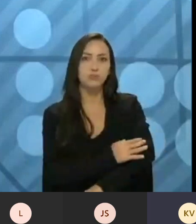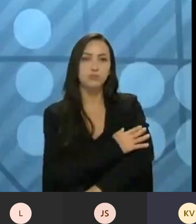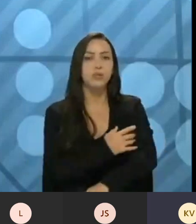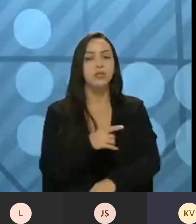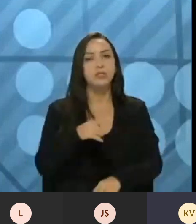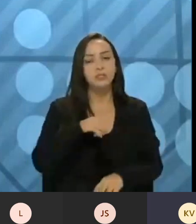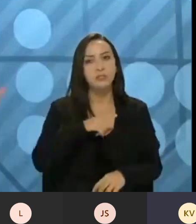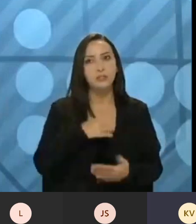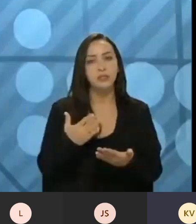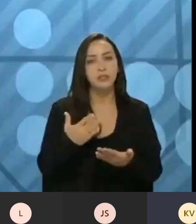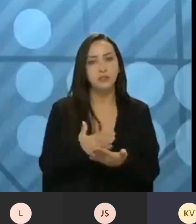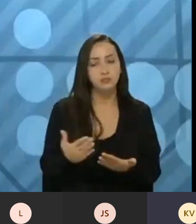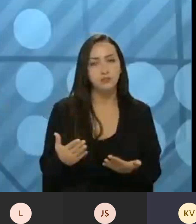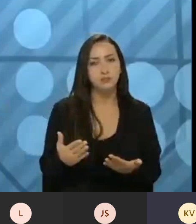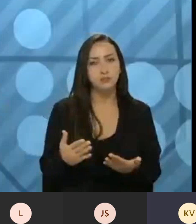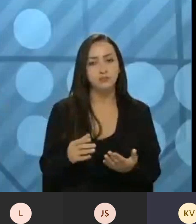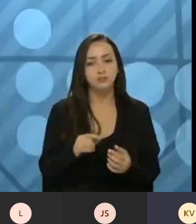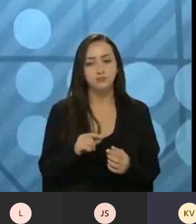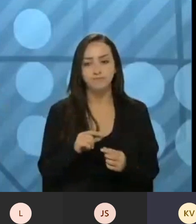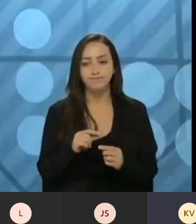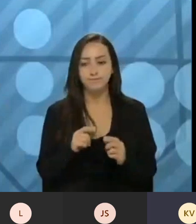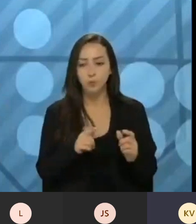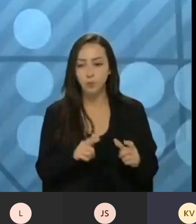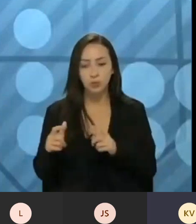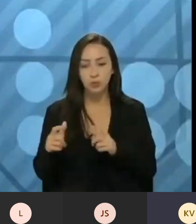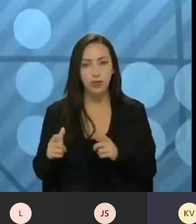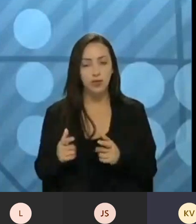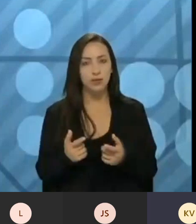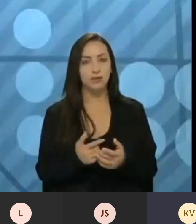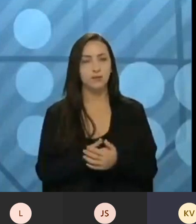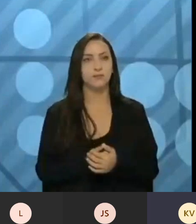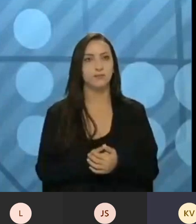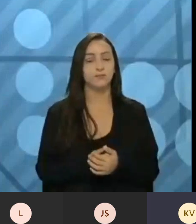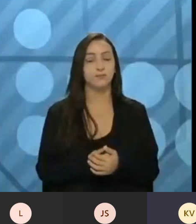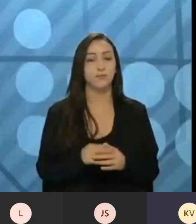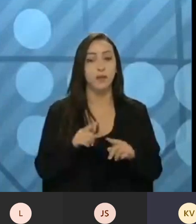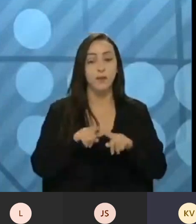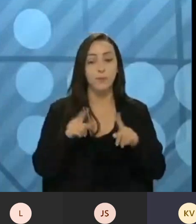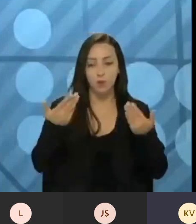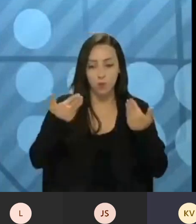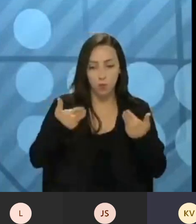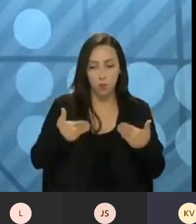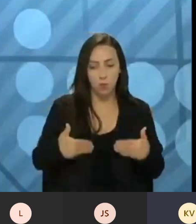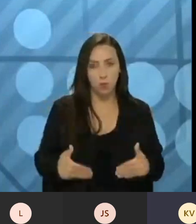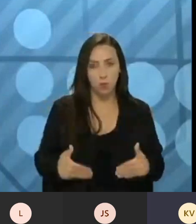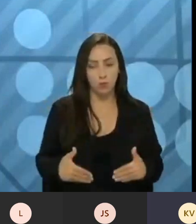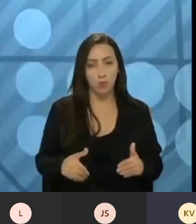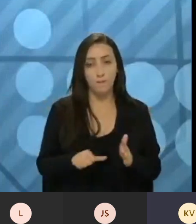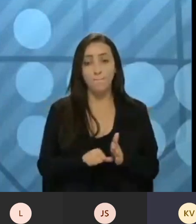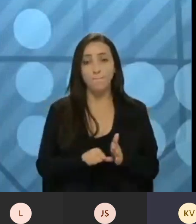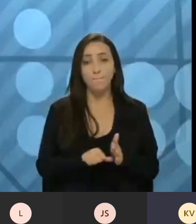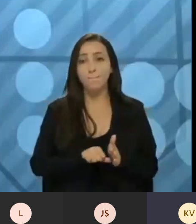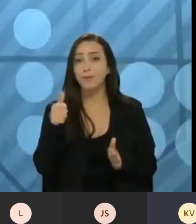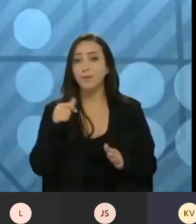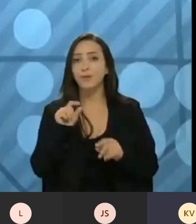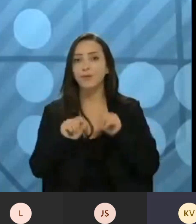ter alguns destinos para esses nutrientes. Só que o nosso corpo, ele prioriza inicialmente